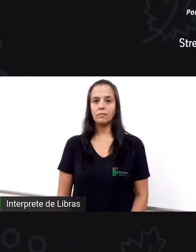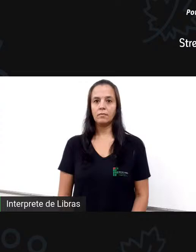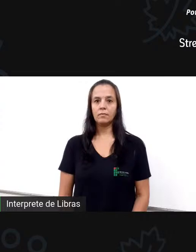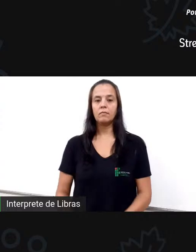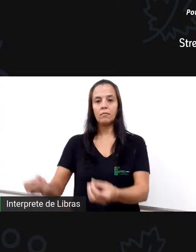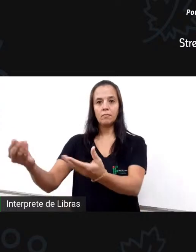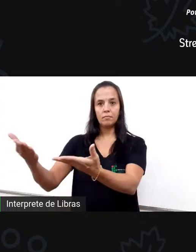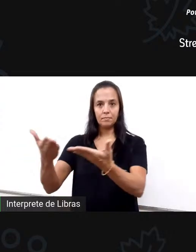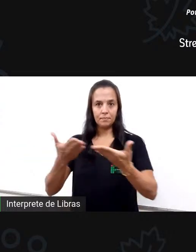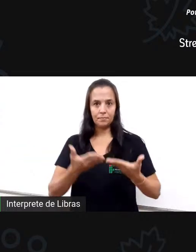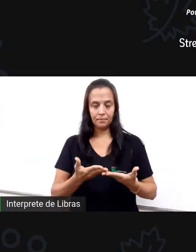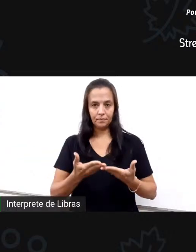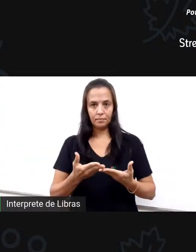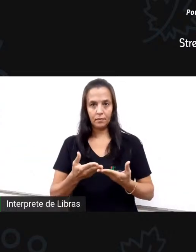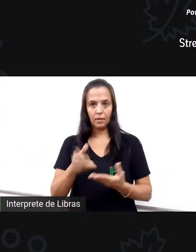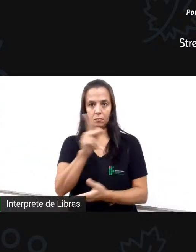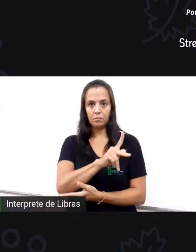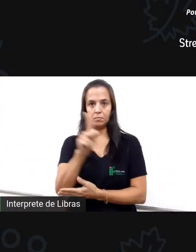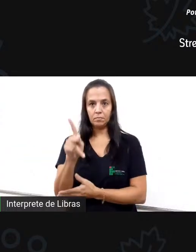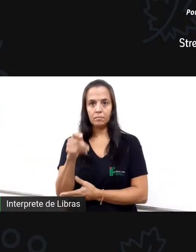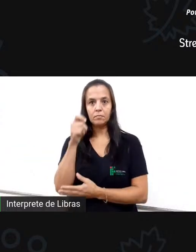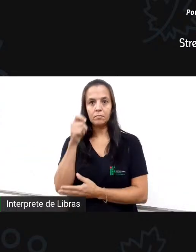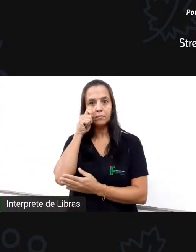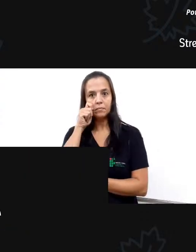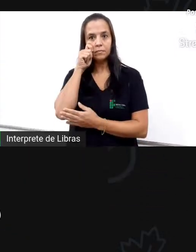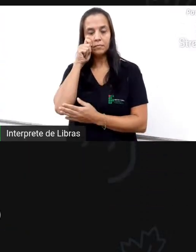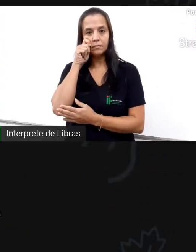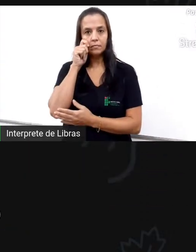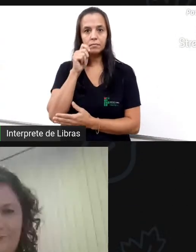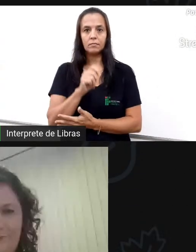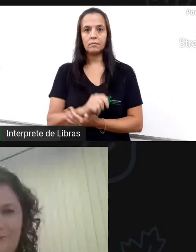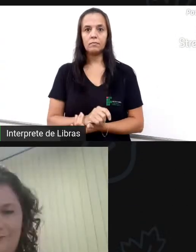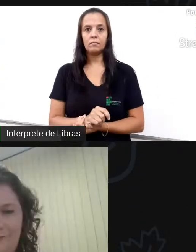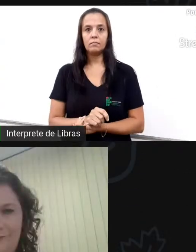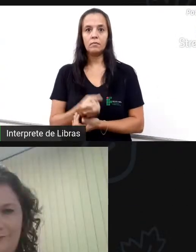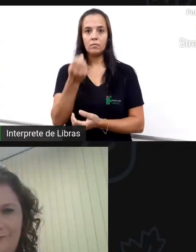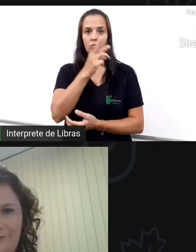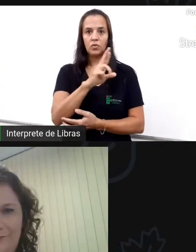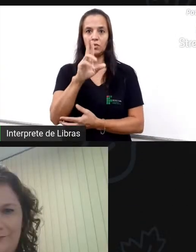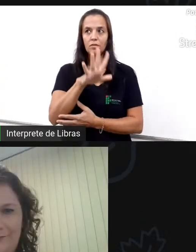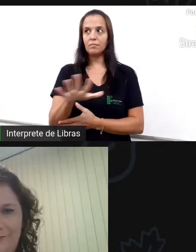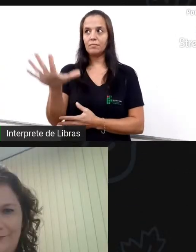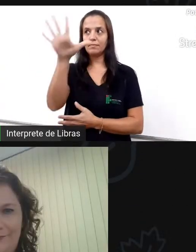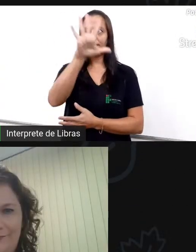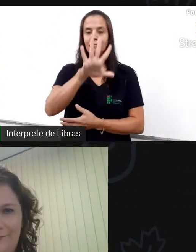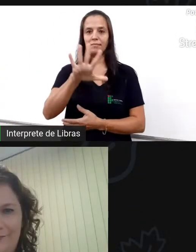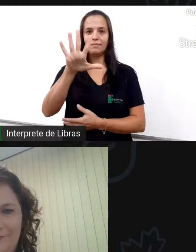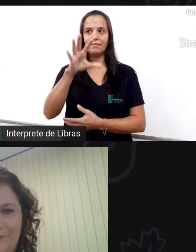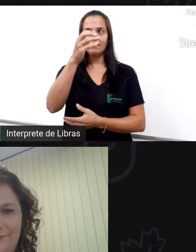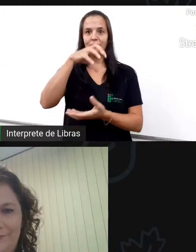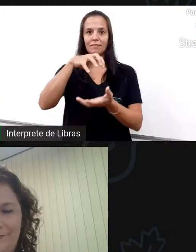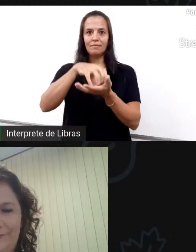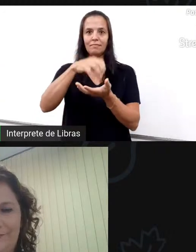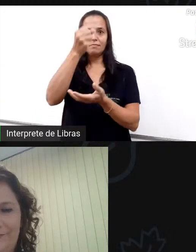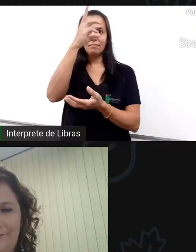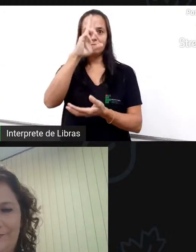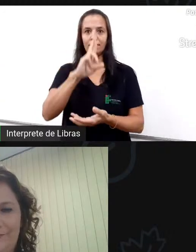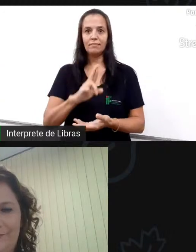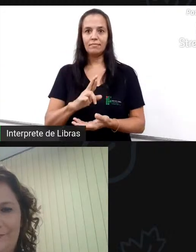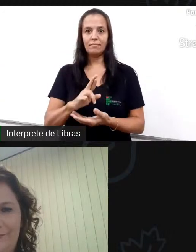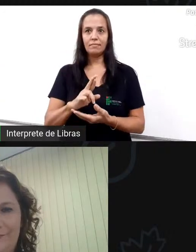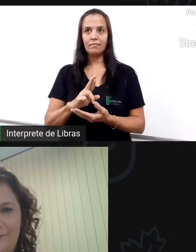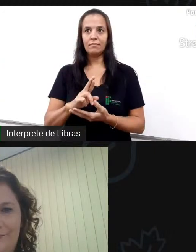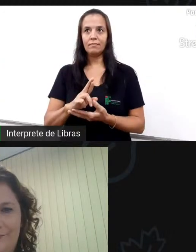Convidamos a professora Annalise Marquezan, diretora-geral do Campus Santa Rosa, para